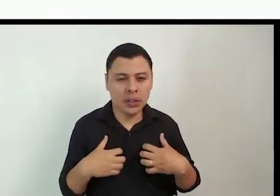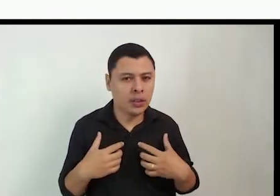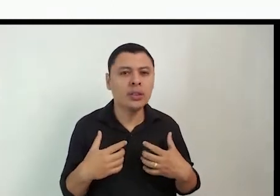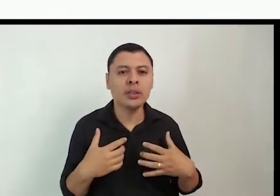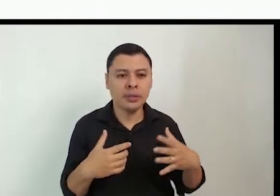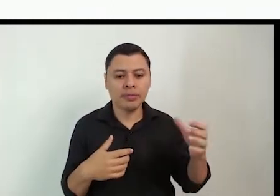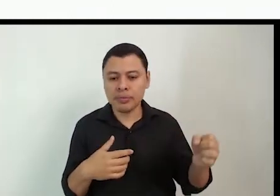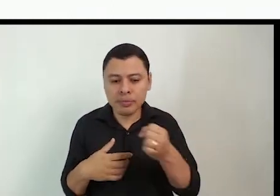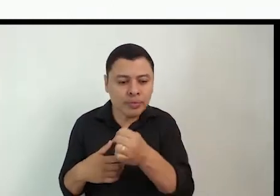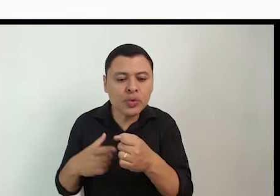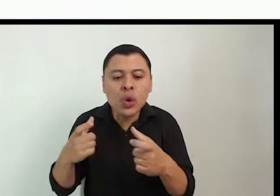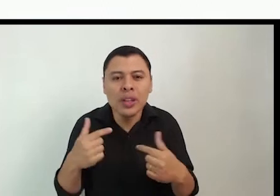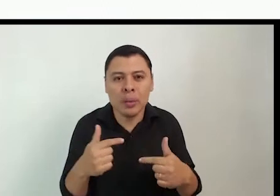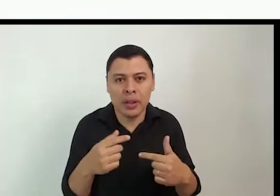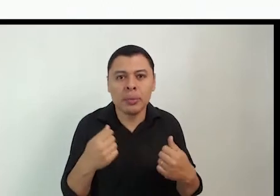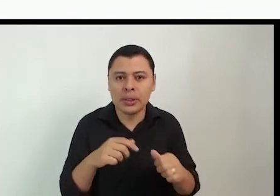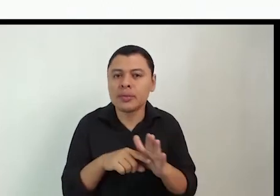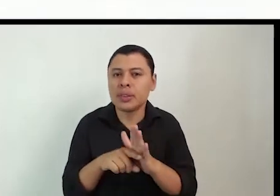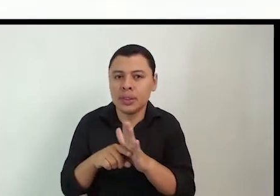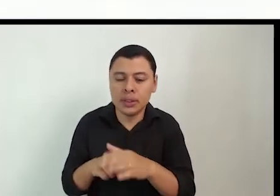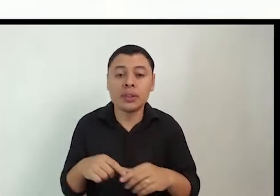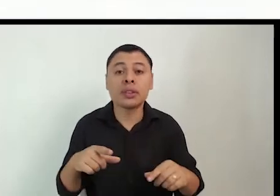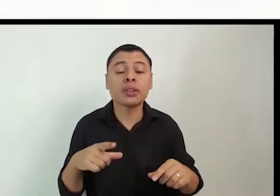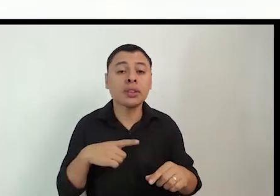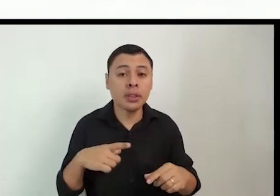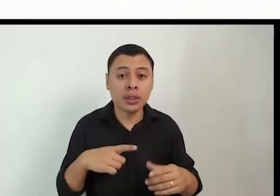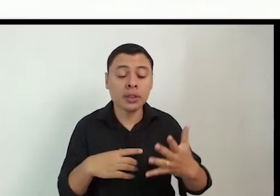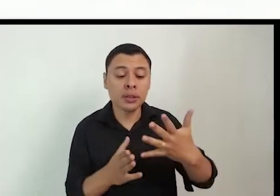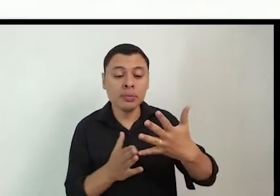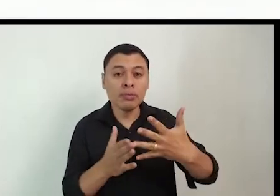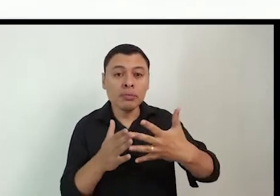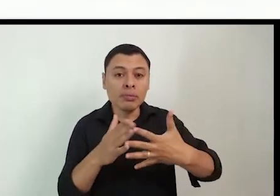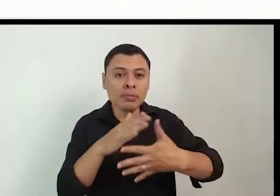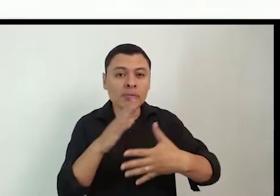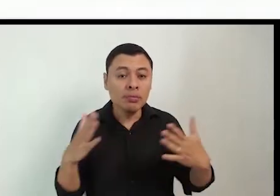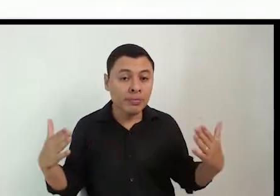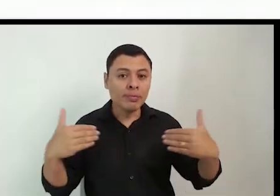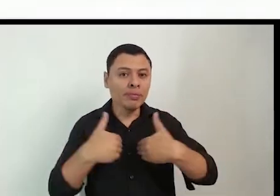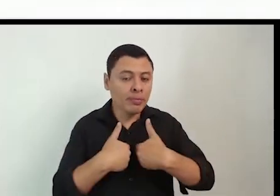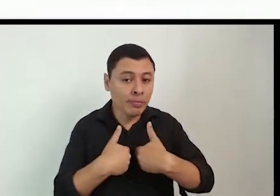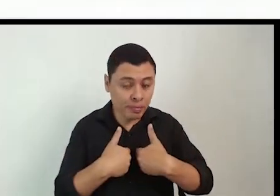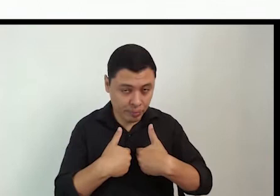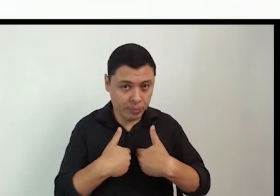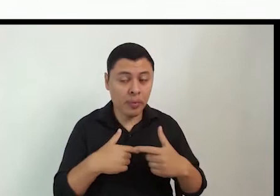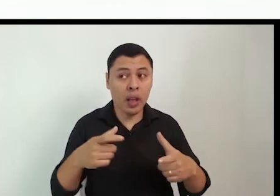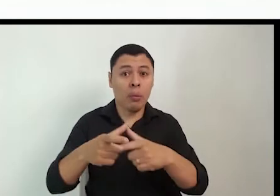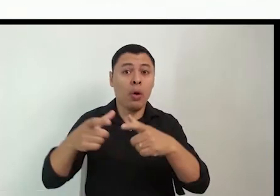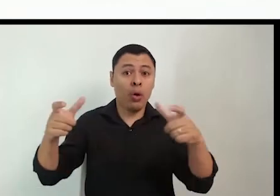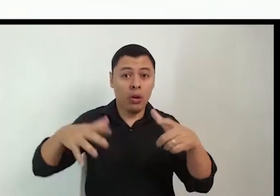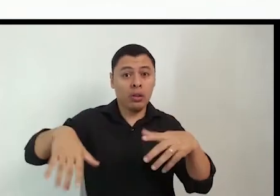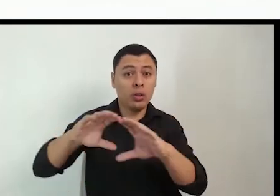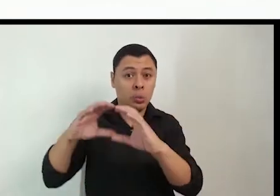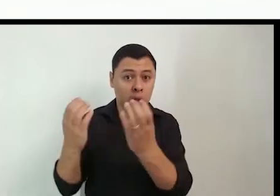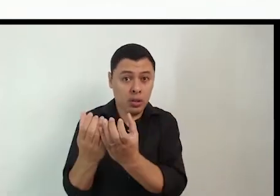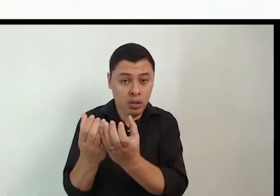E dentro do autismo a gente fala muito sobre níveis. Esses níveis, a maior parte da comunidade do autismo, ele não